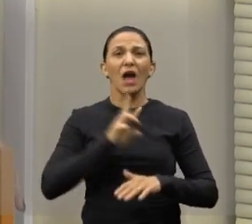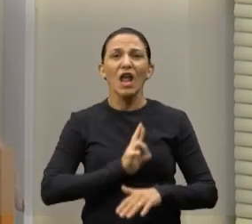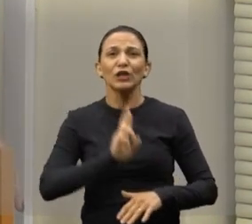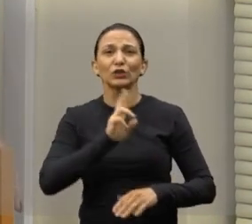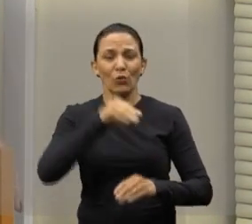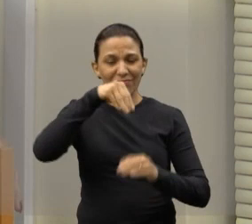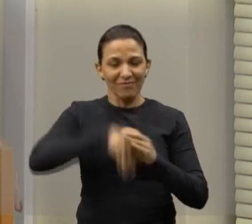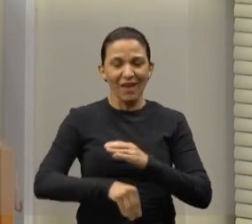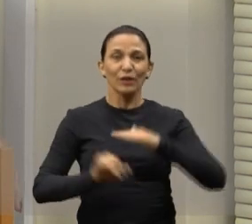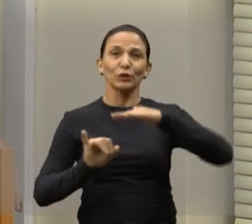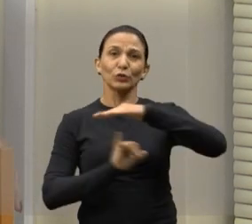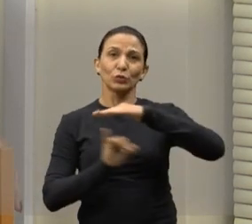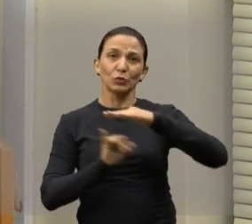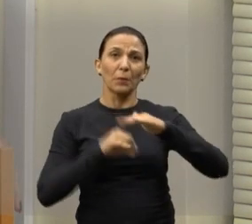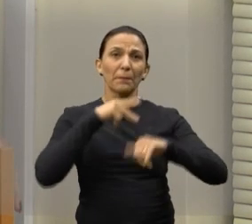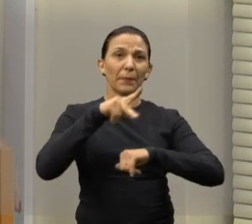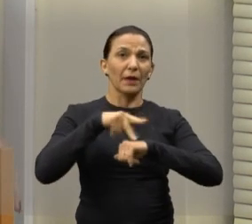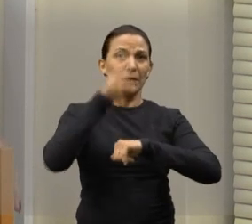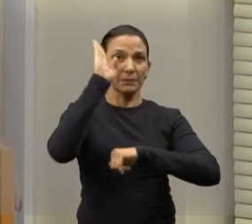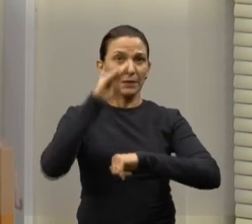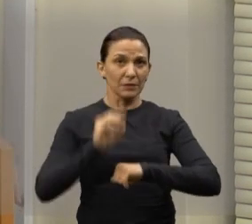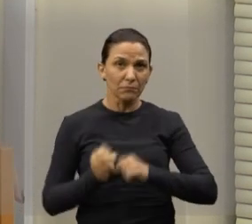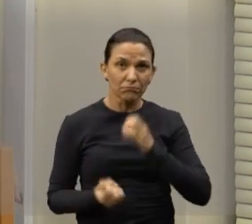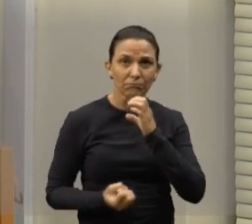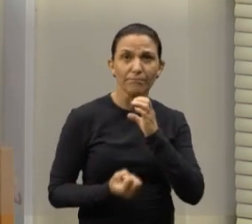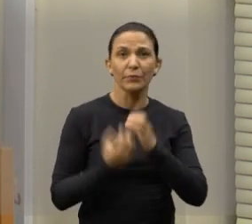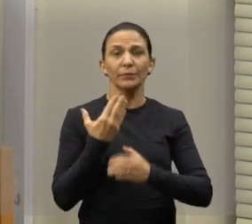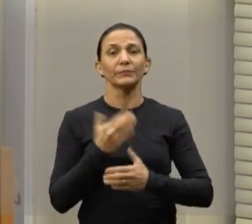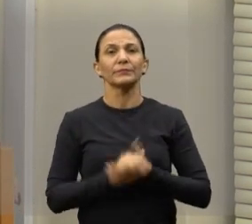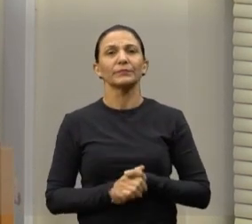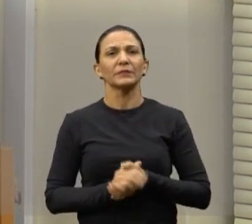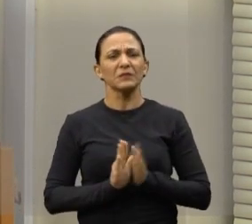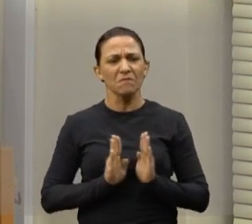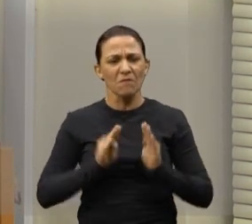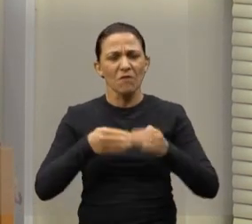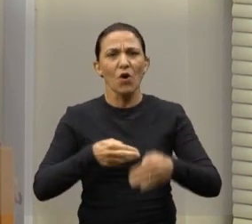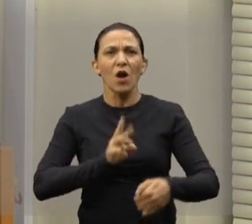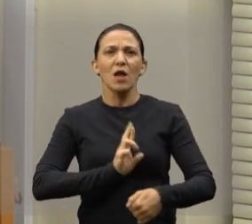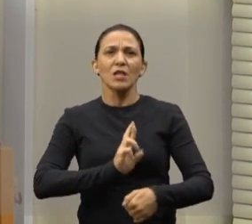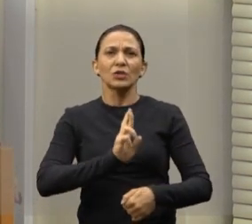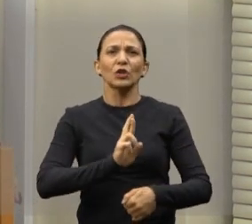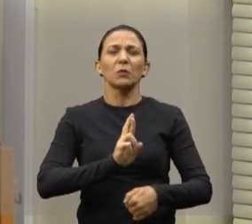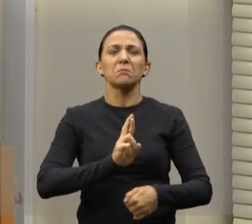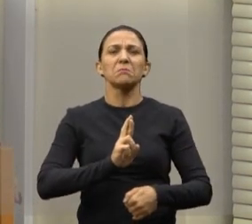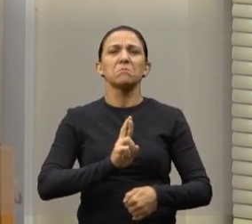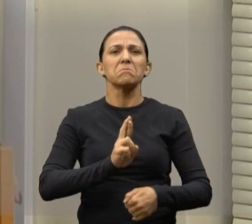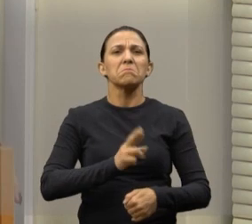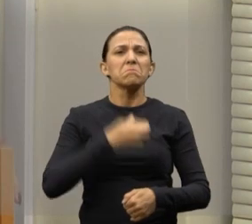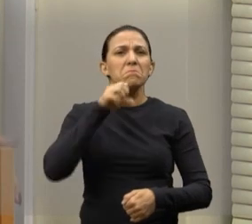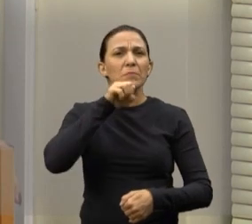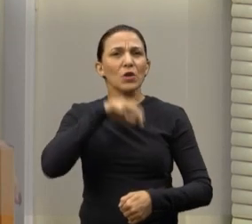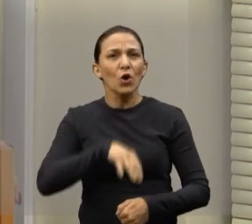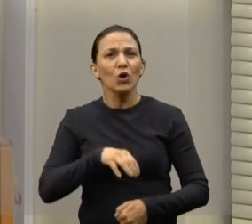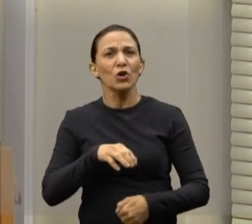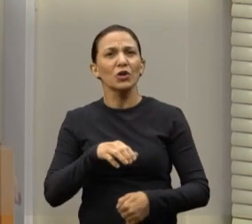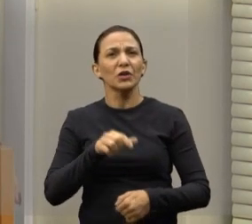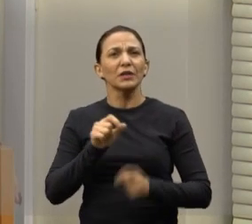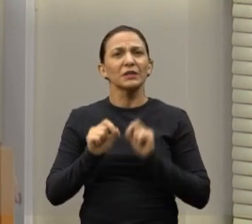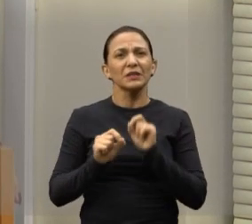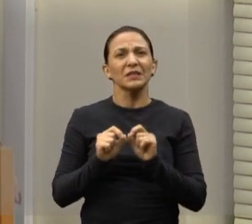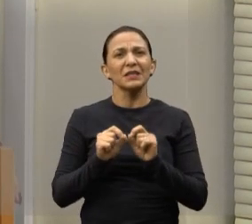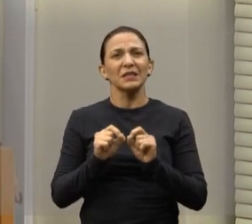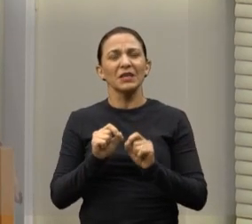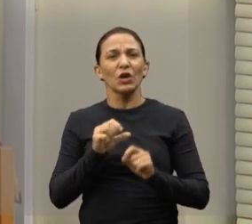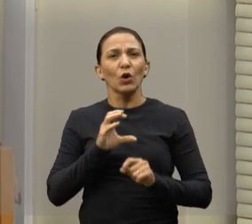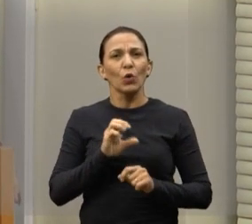dentro das instituições brasileiras o fundamentalismo religioso muito pior que inclusive que o conservadorismo para os avanços